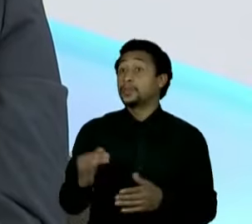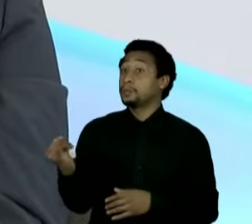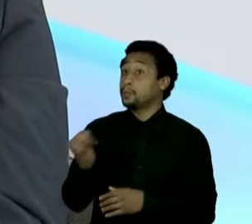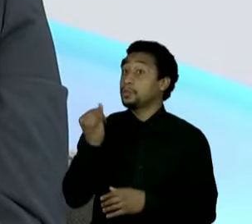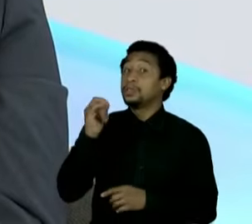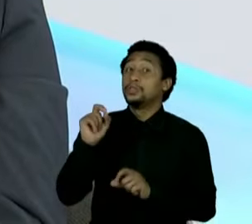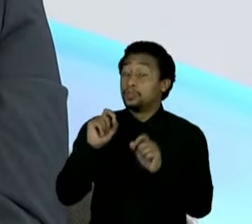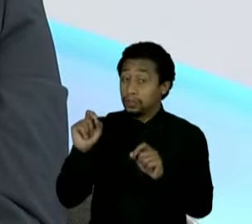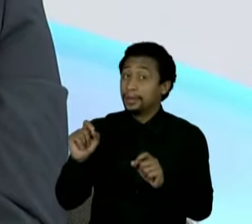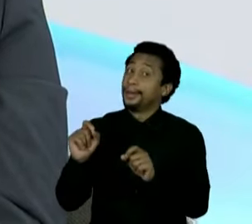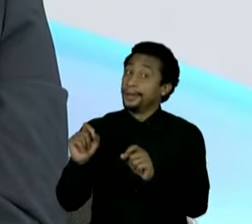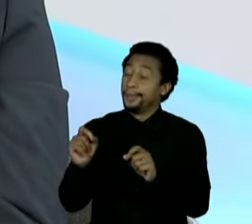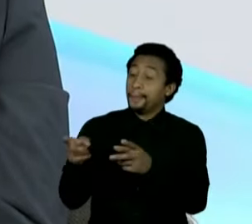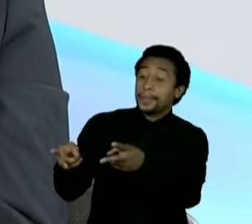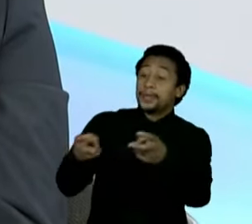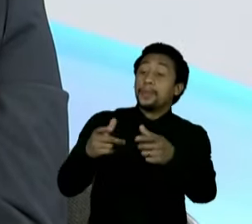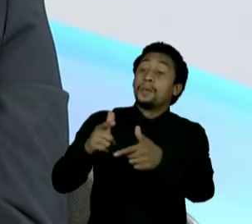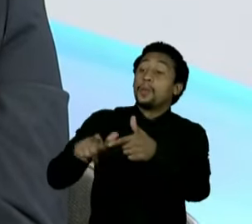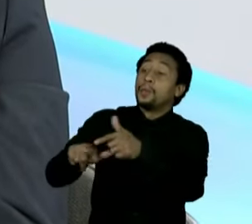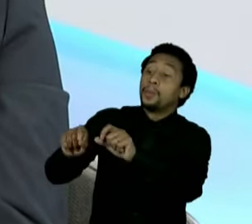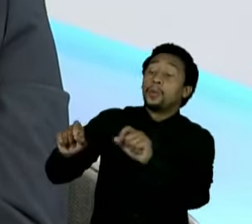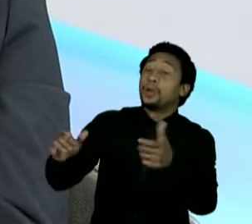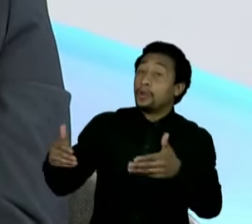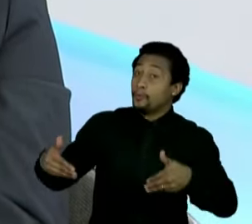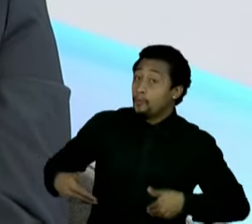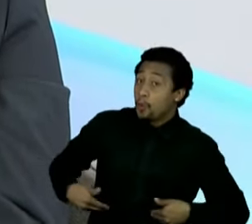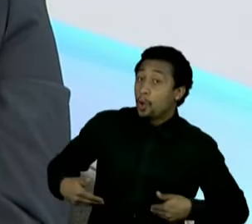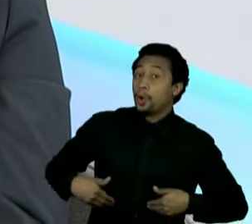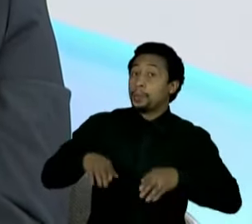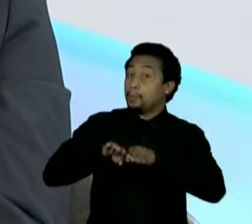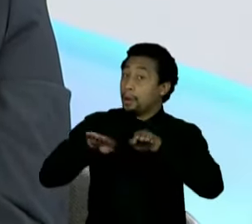a necessidade, as dificuldades que a gente vive no Brasil.